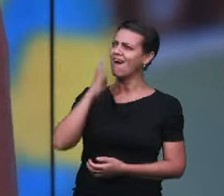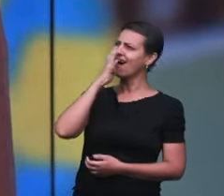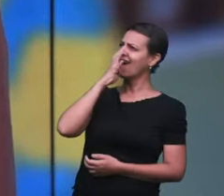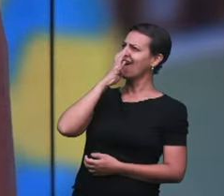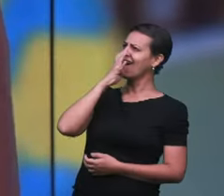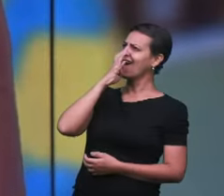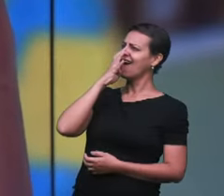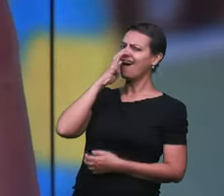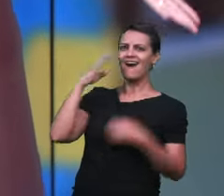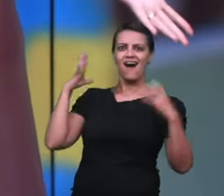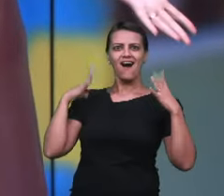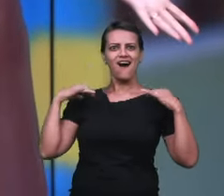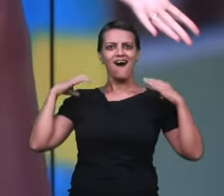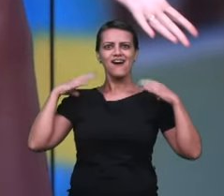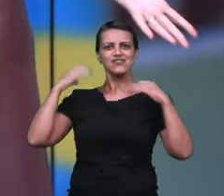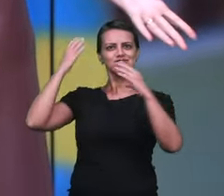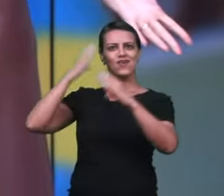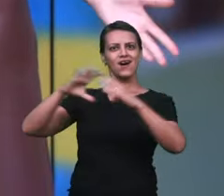de anjos cantando.